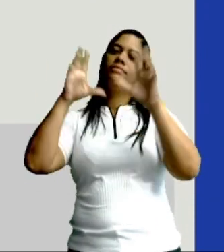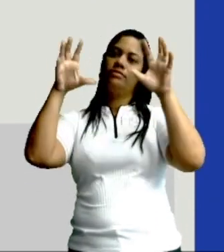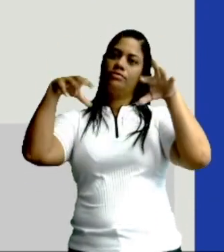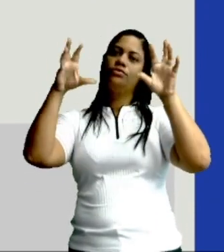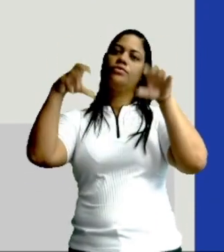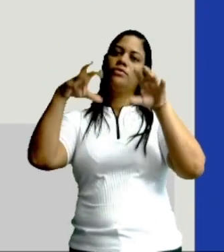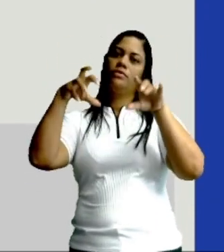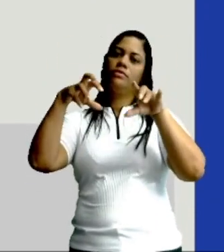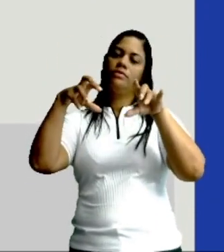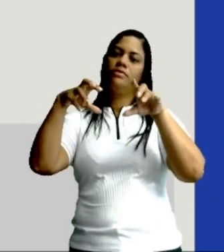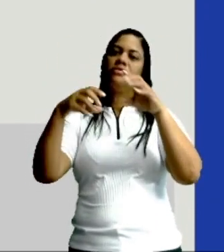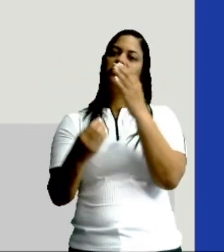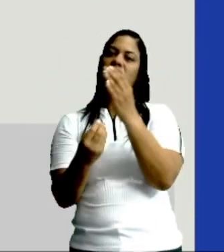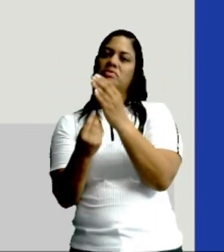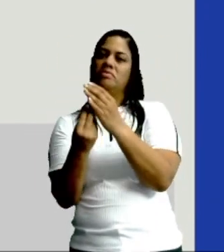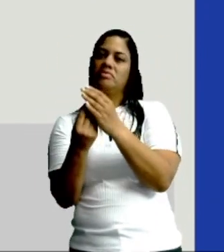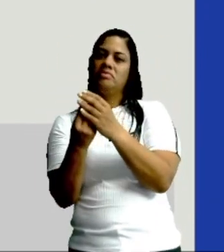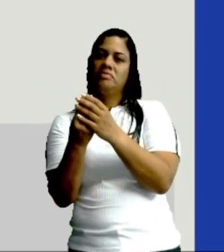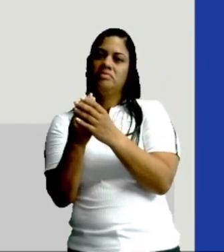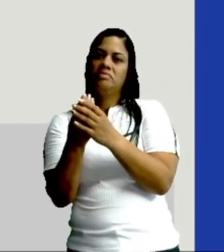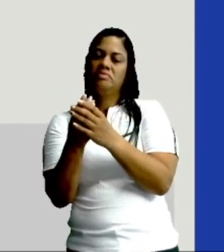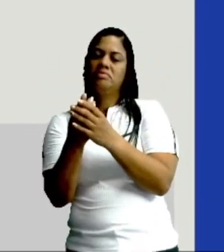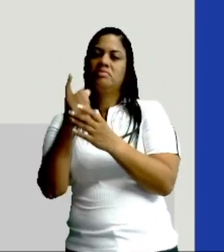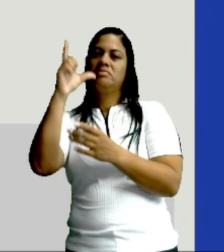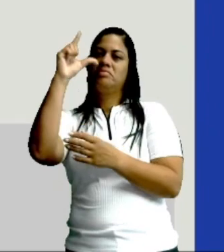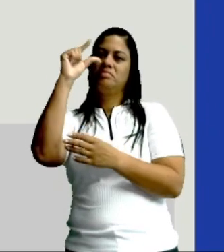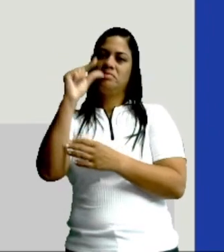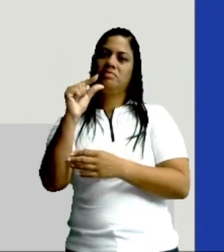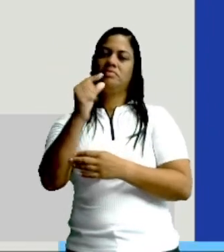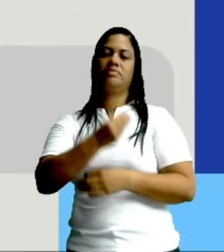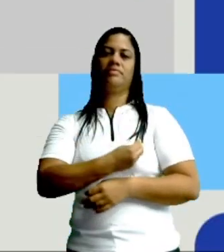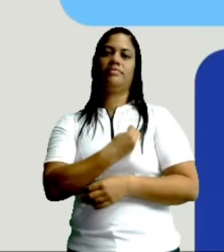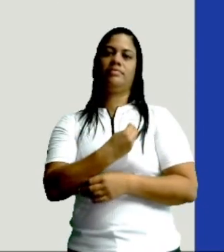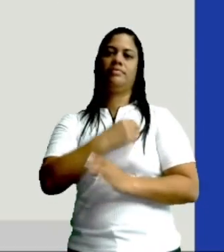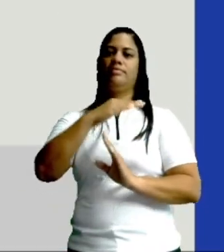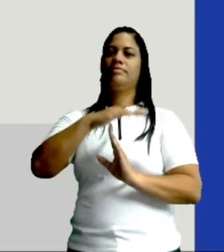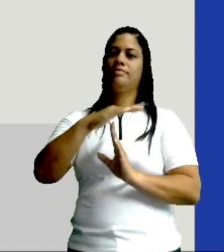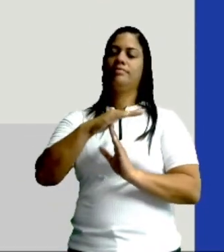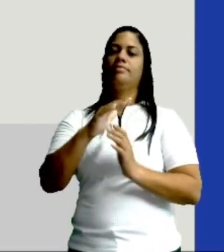plantas, mas com um período muito curto de vida.